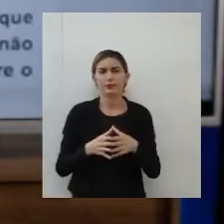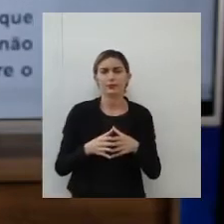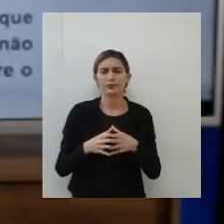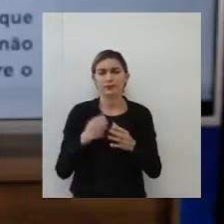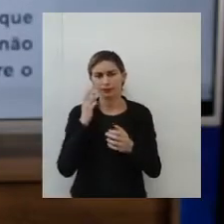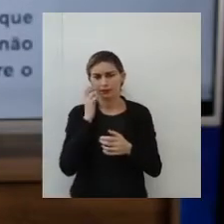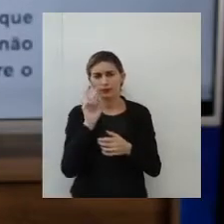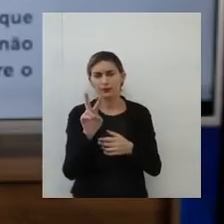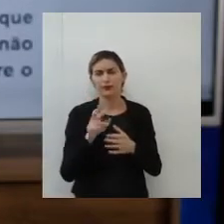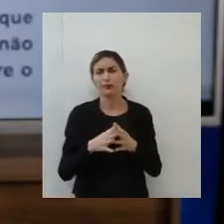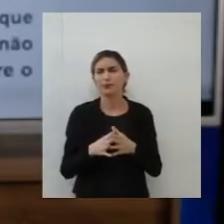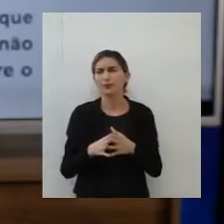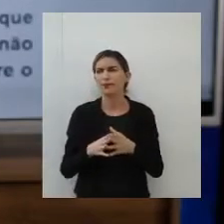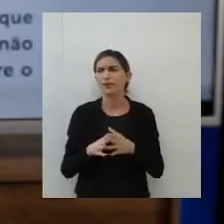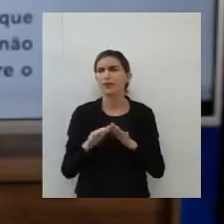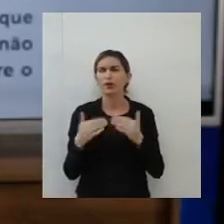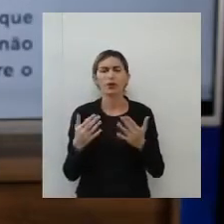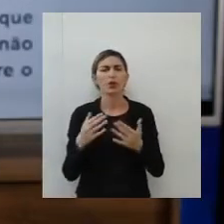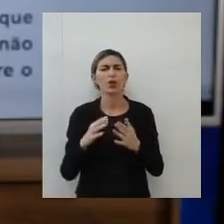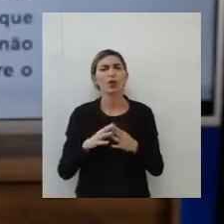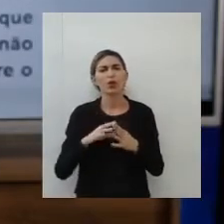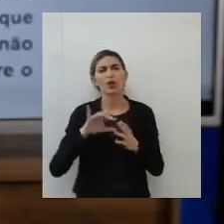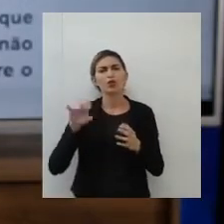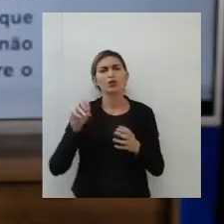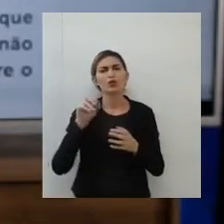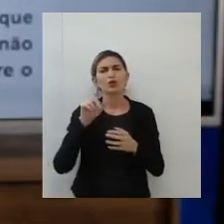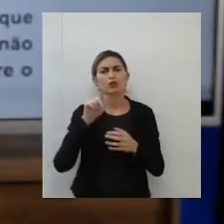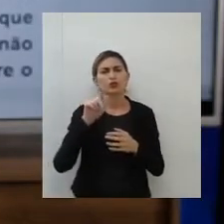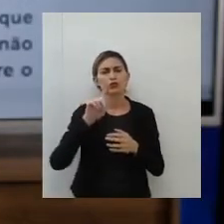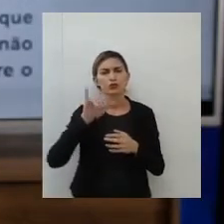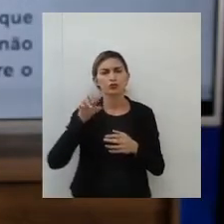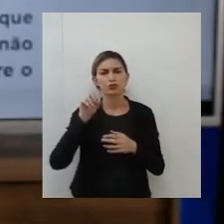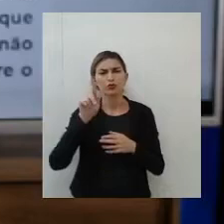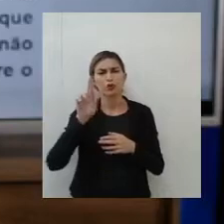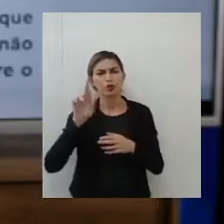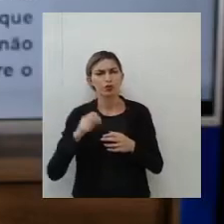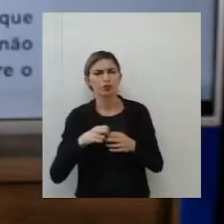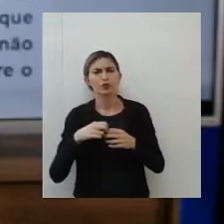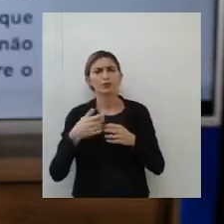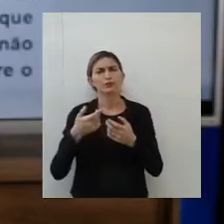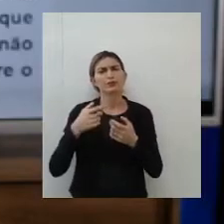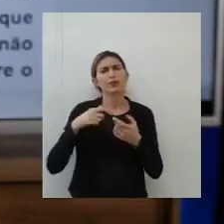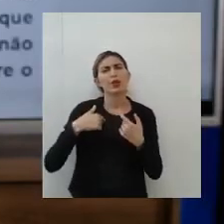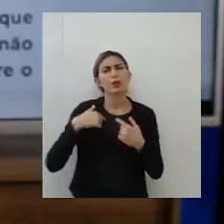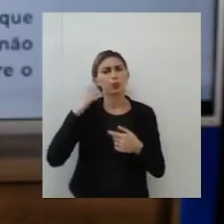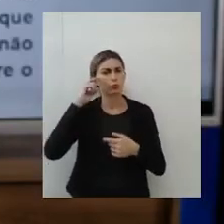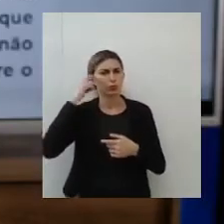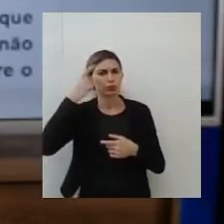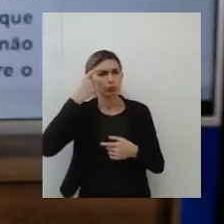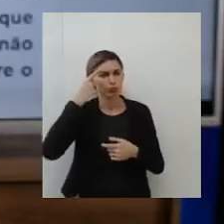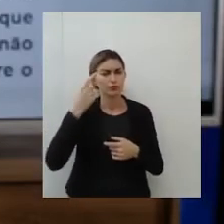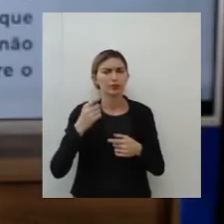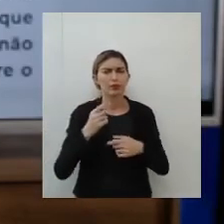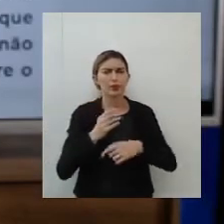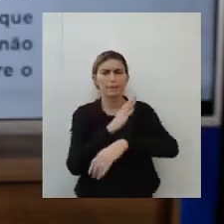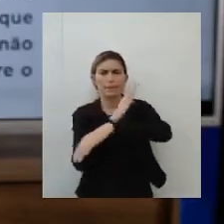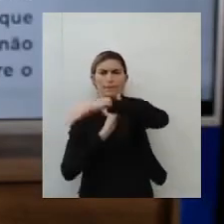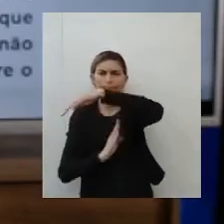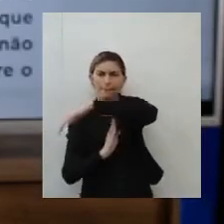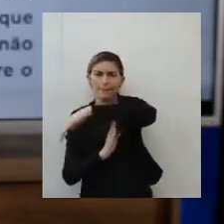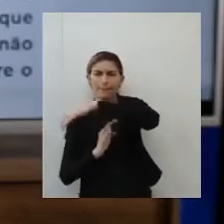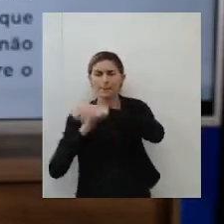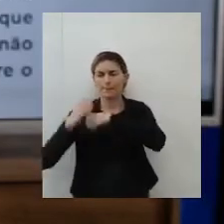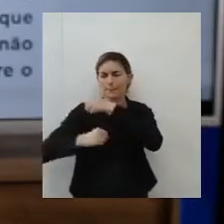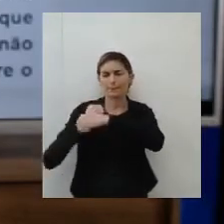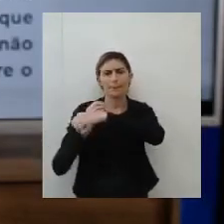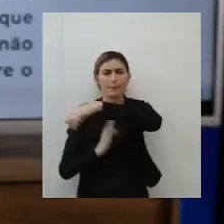Deixa eu ver. Olá, sou Jorge Eduardo de Alagoinha, Pernambuco. Tenho uma dúvida sobre a Baixa Idade Média. Nesse